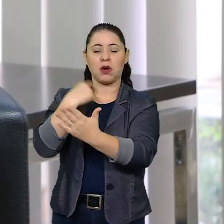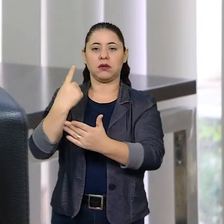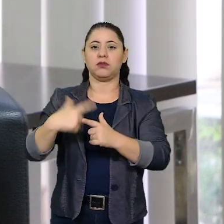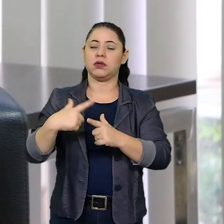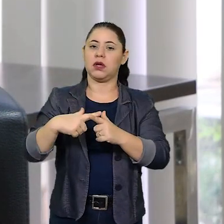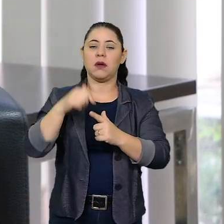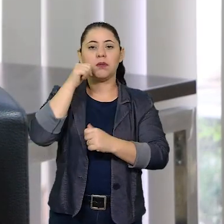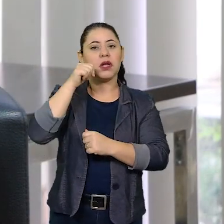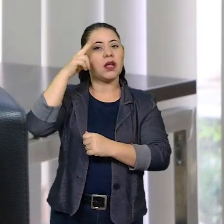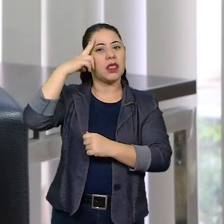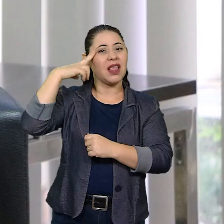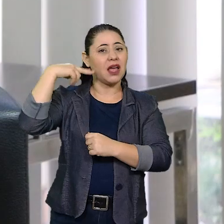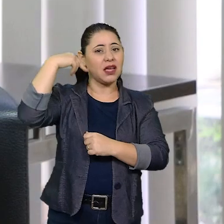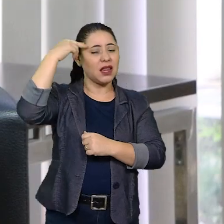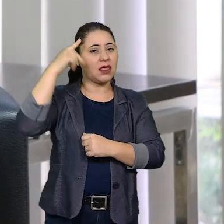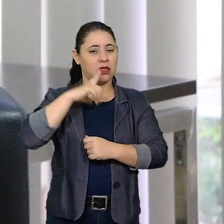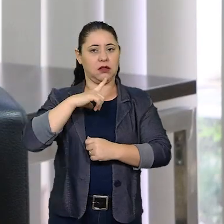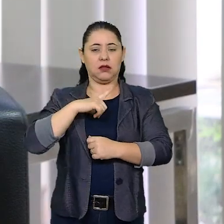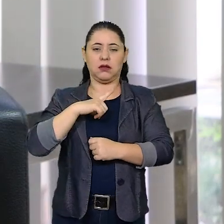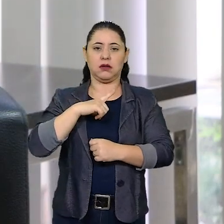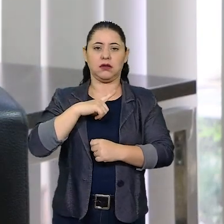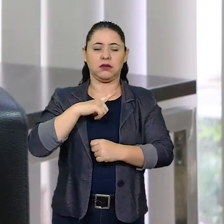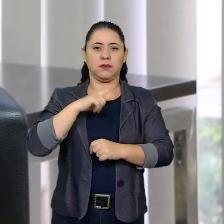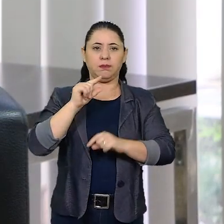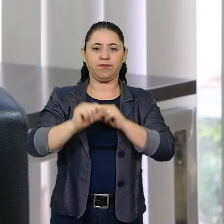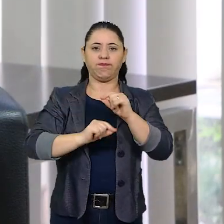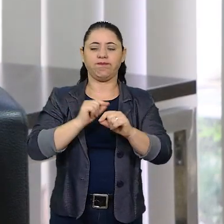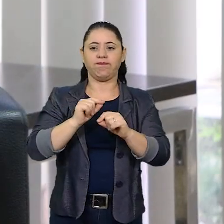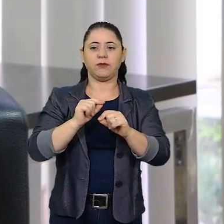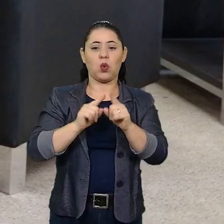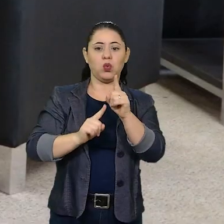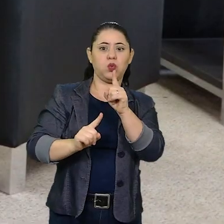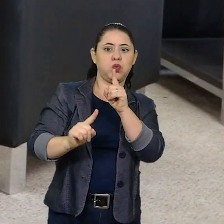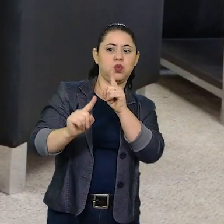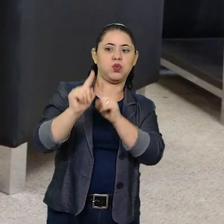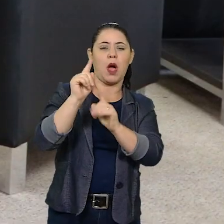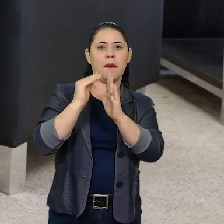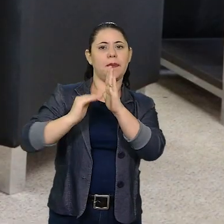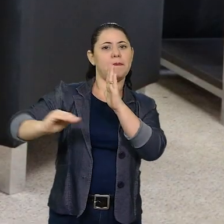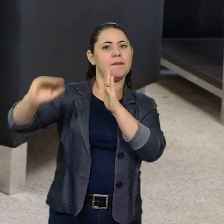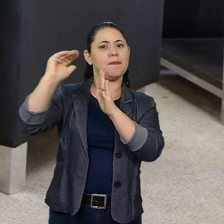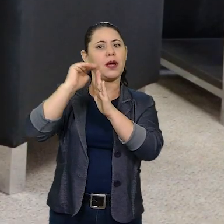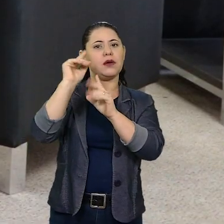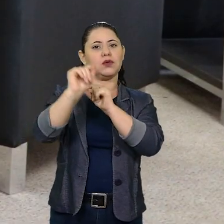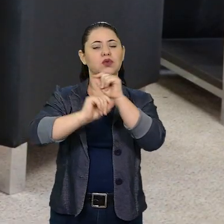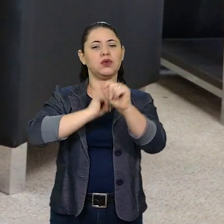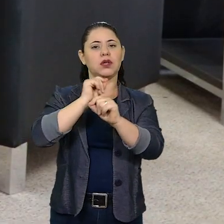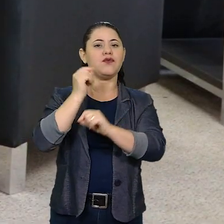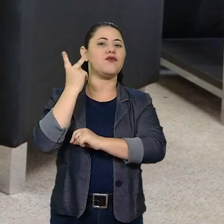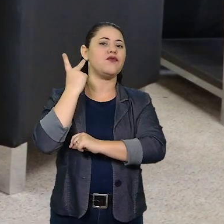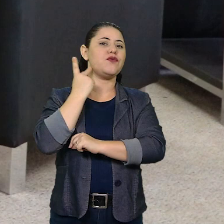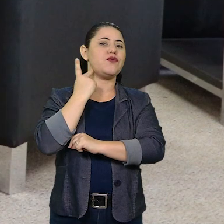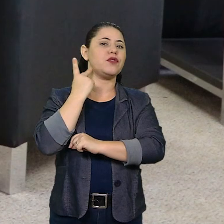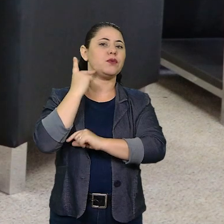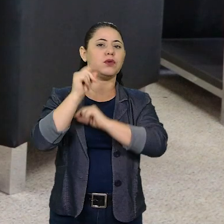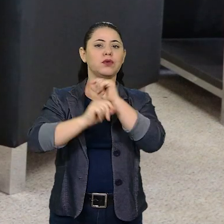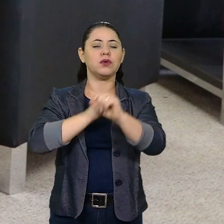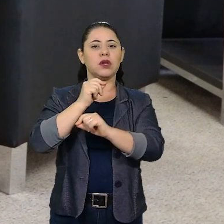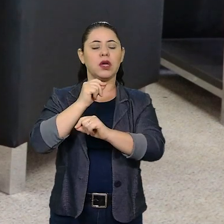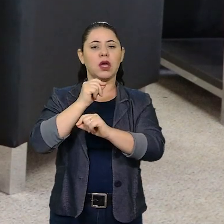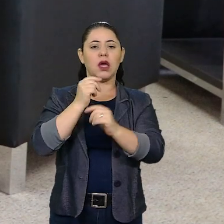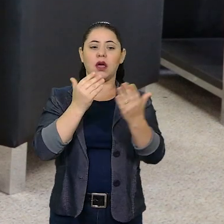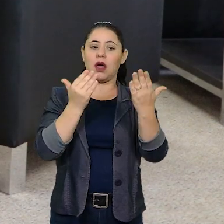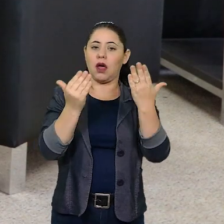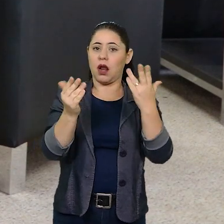as mulheres negras, elas têm um índice muito maior de vitimização